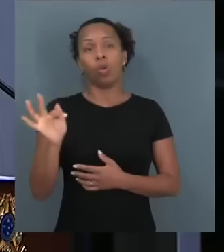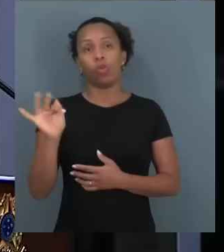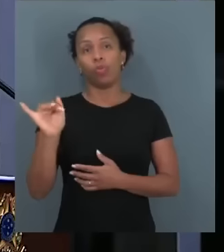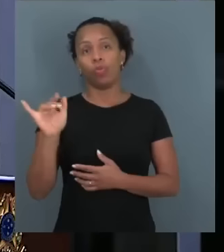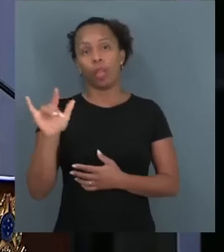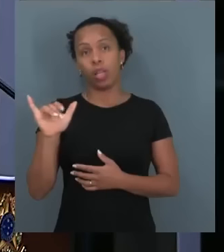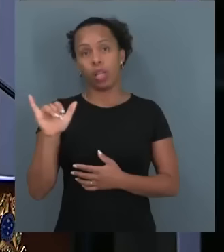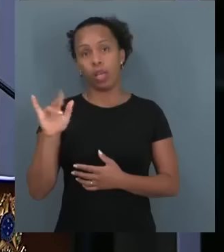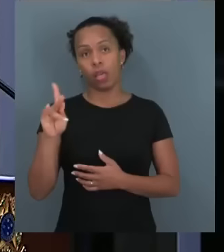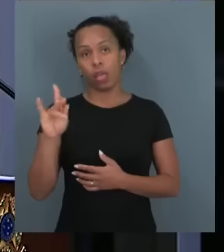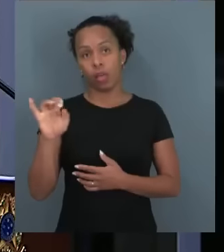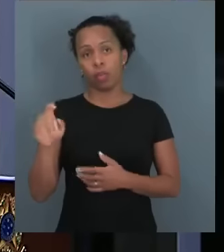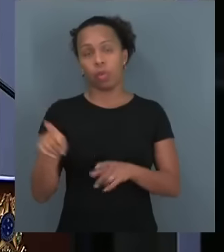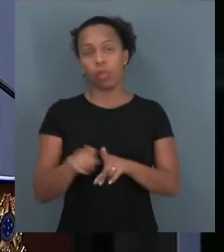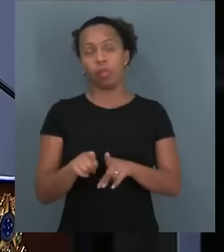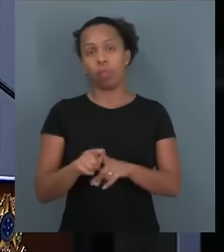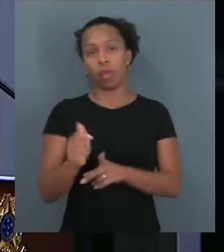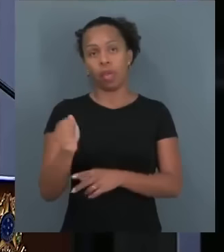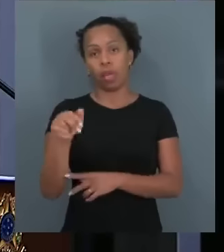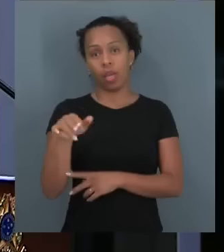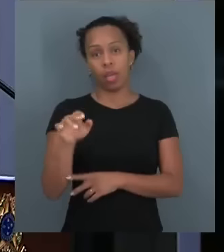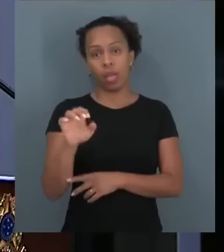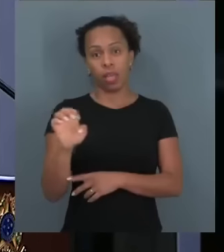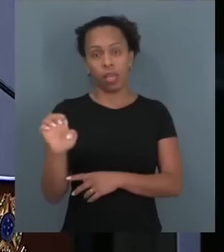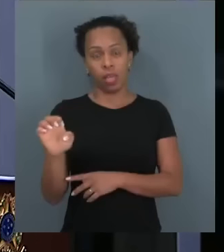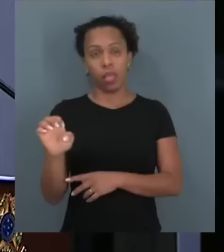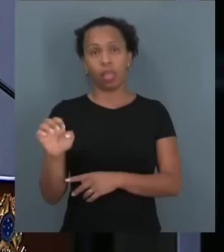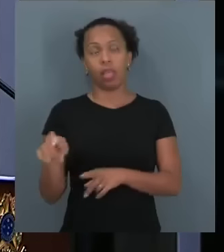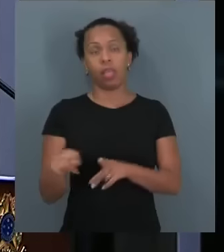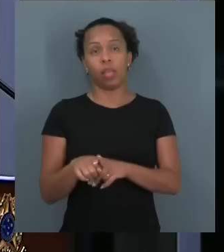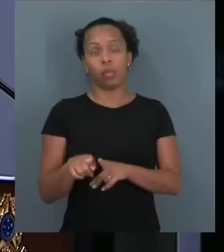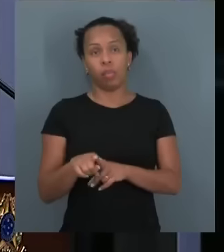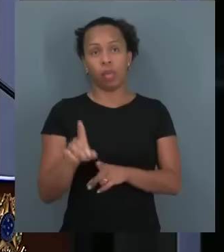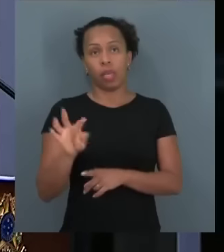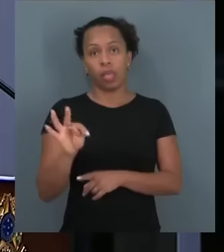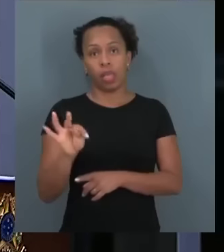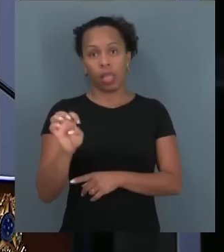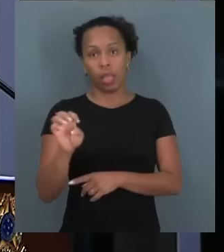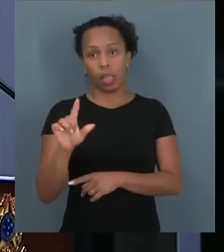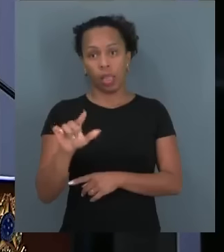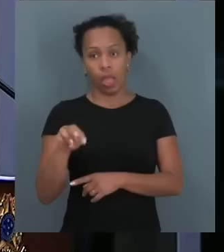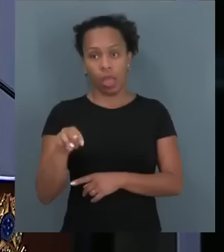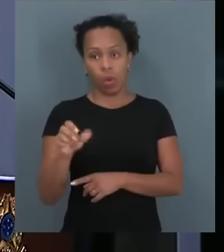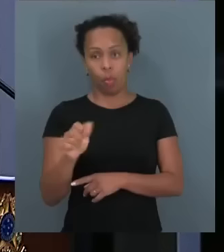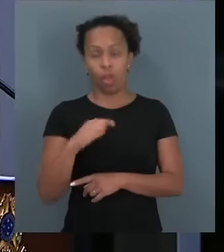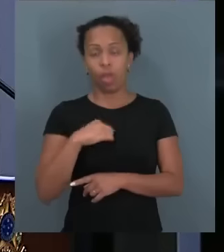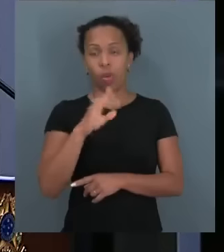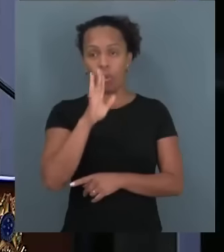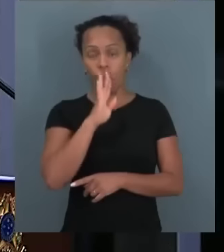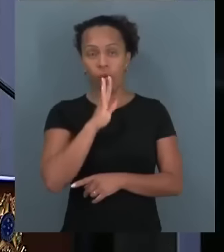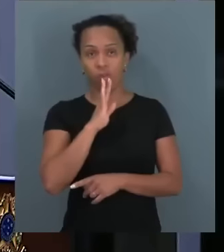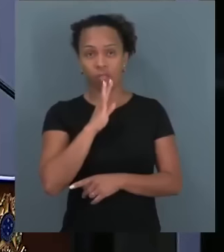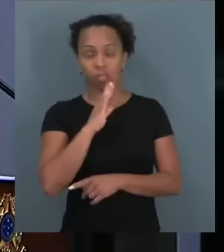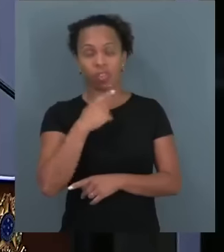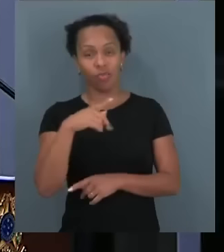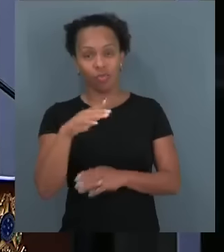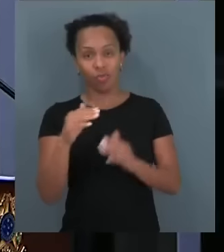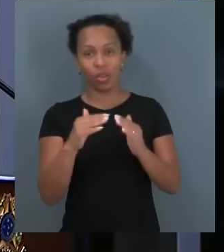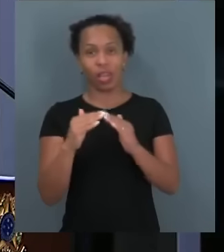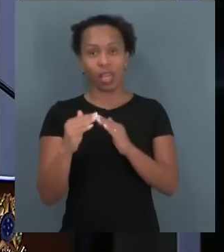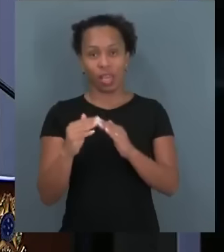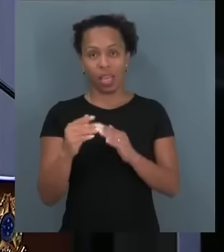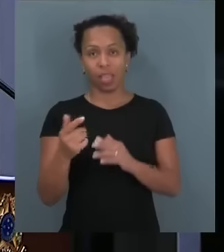da senhora Anne e dona Thelma, que eu tive a oportunidade de conhecer. Fui à residência deles depois